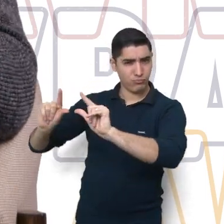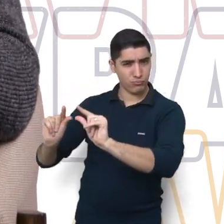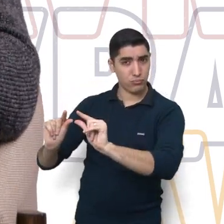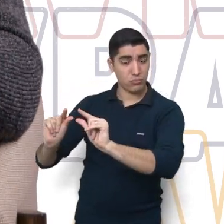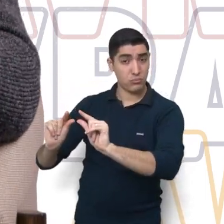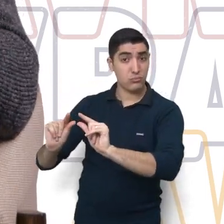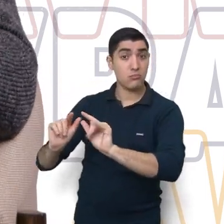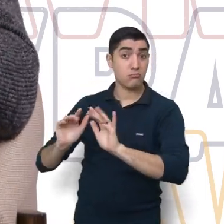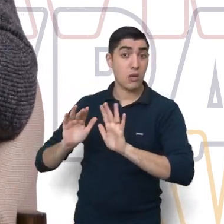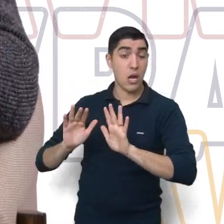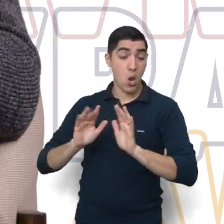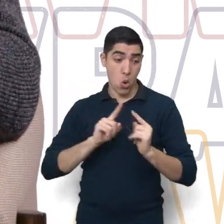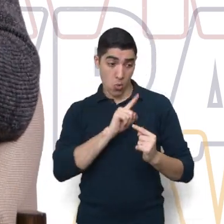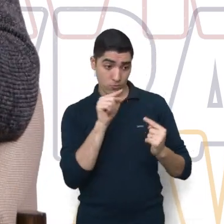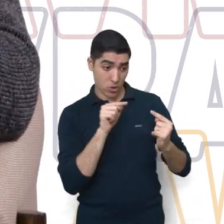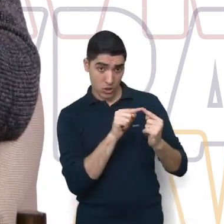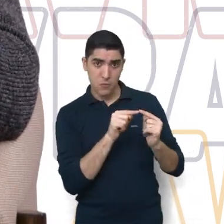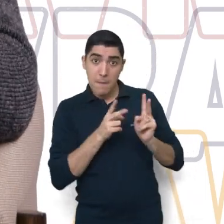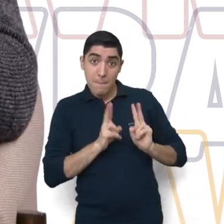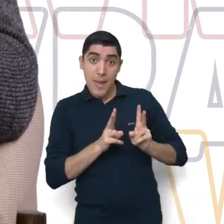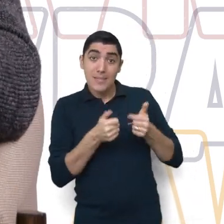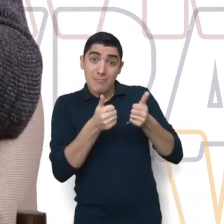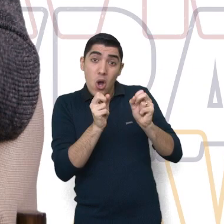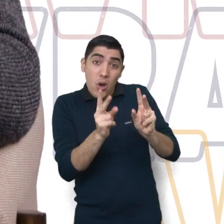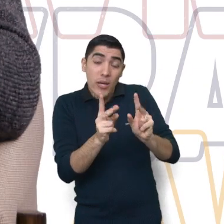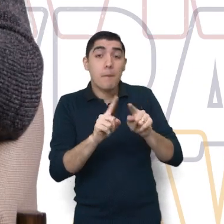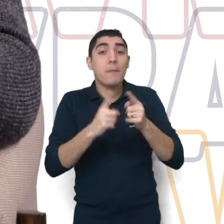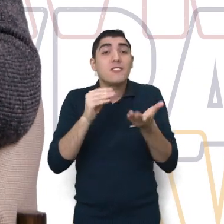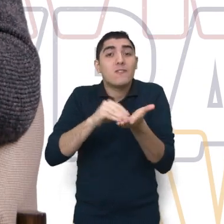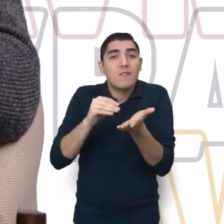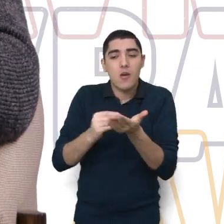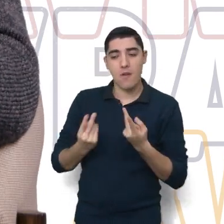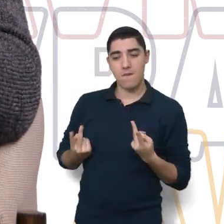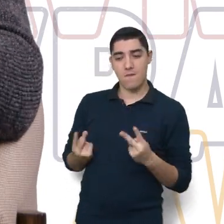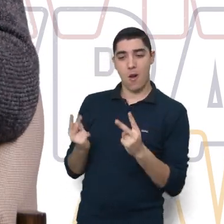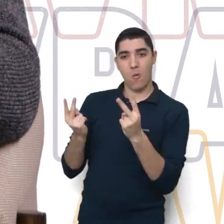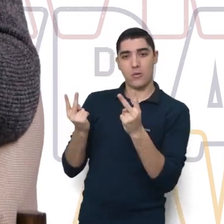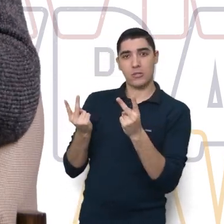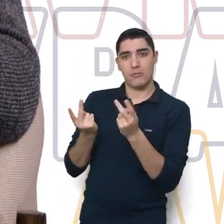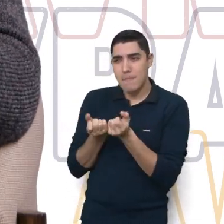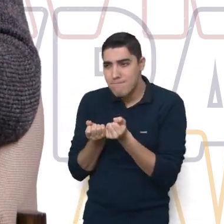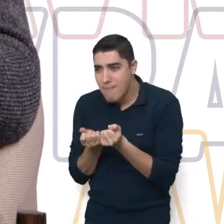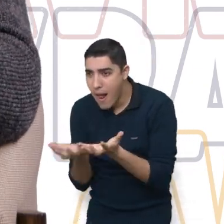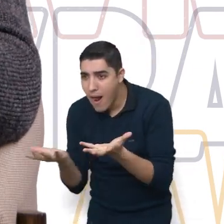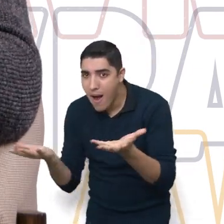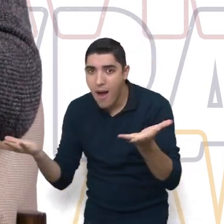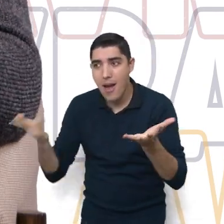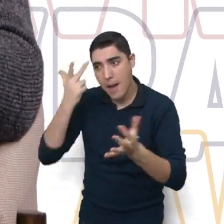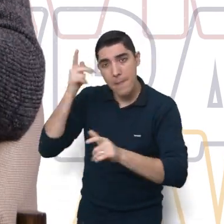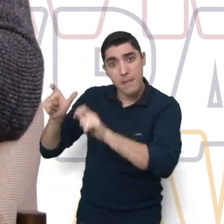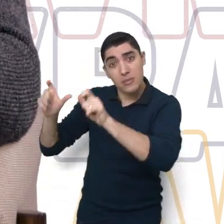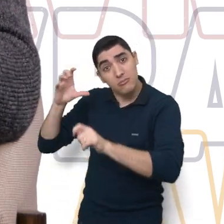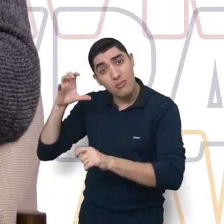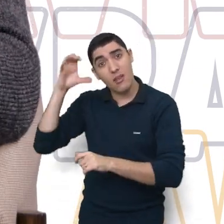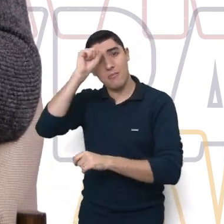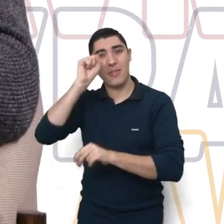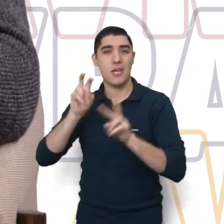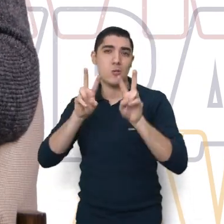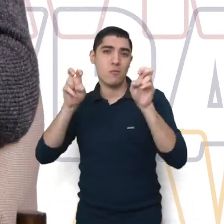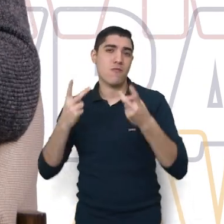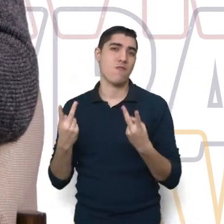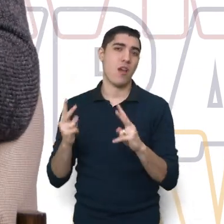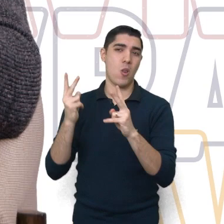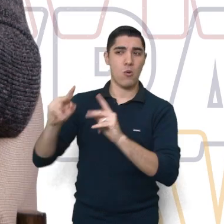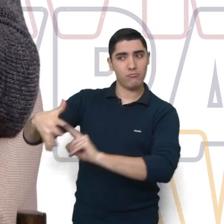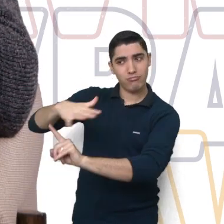Então os objetivos Eles continuam o mesmo a gente tem que formar valores entendeu disseminar